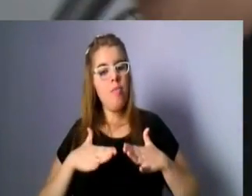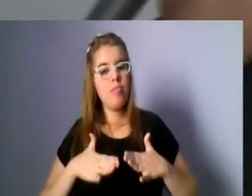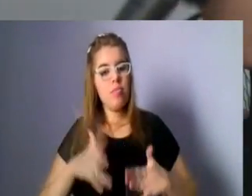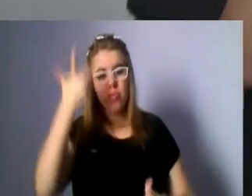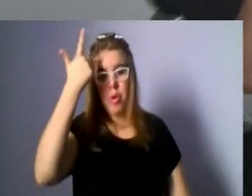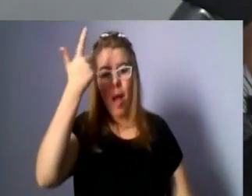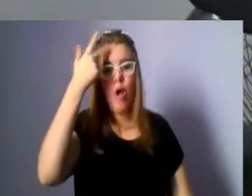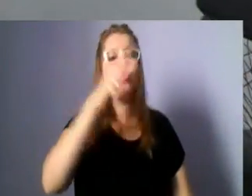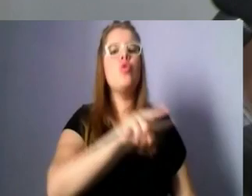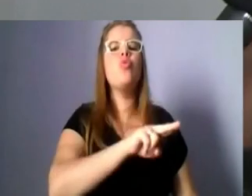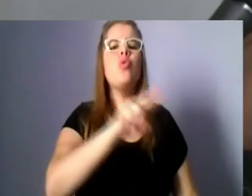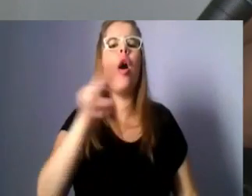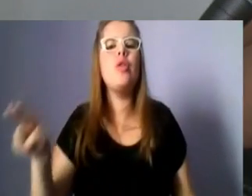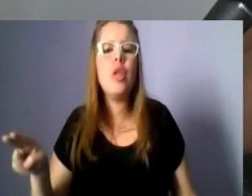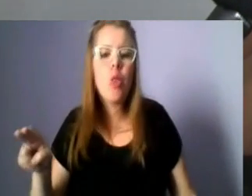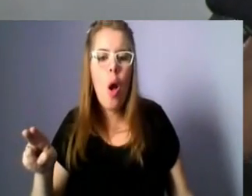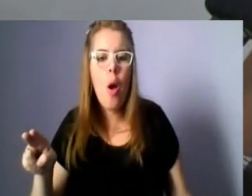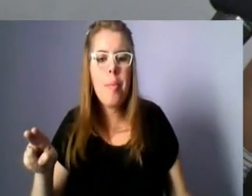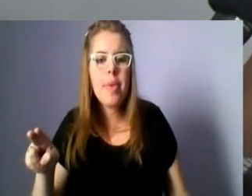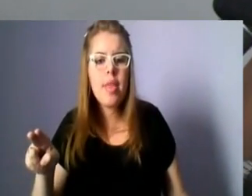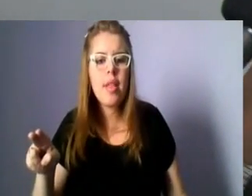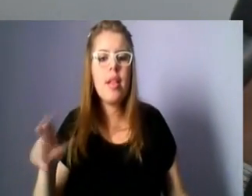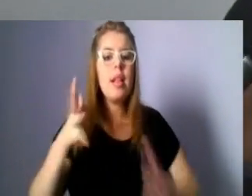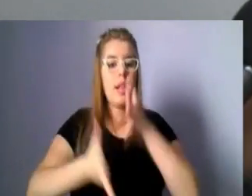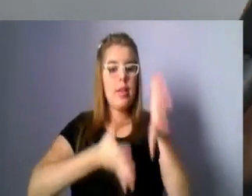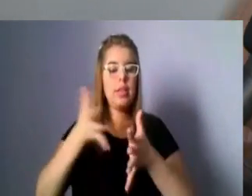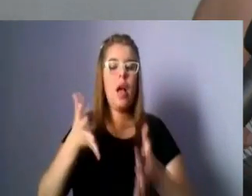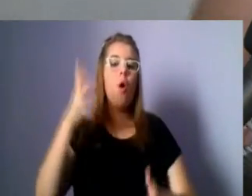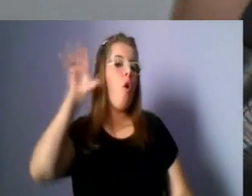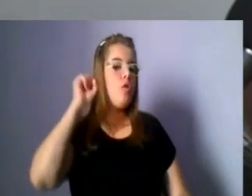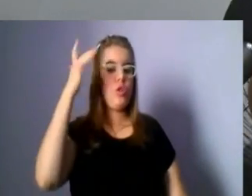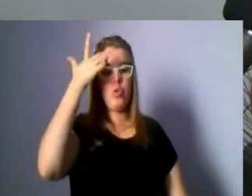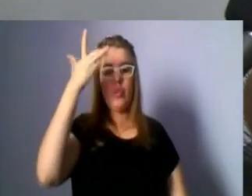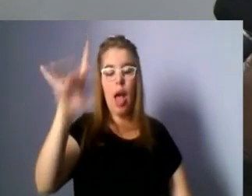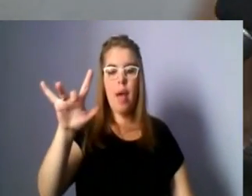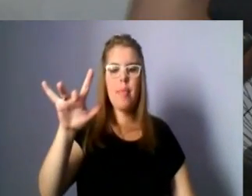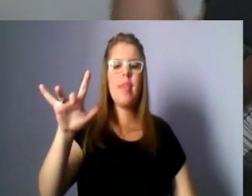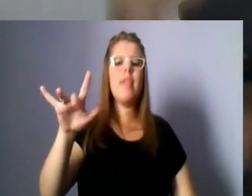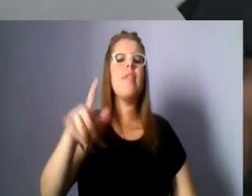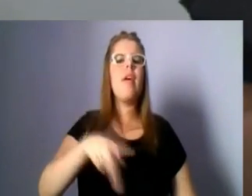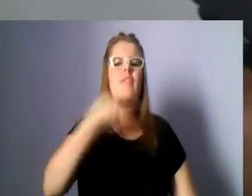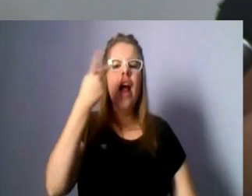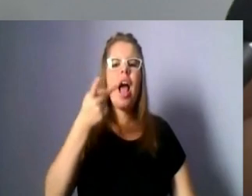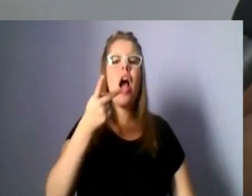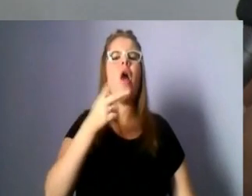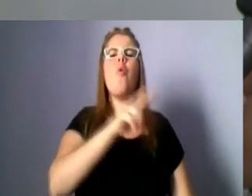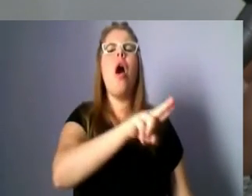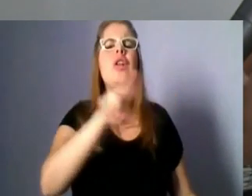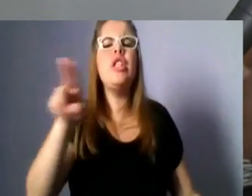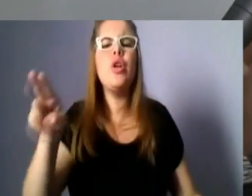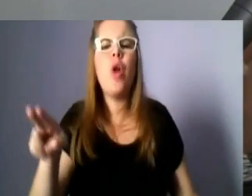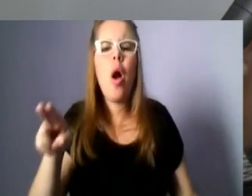né? Nome, você, é o que a gente faria em língua de sinais, mas o ouvinte não sabe. Então ele vai falar assim, qual o